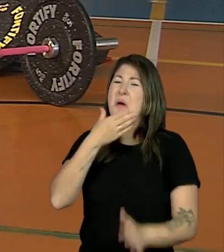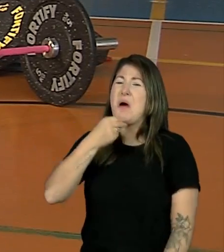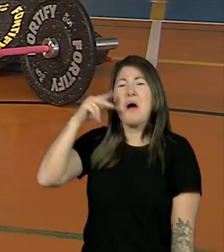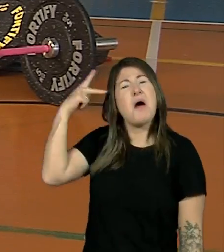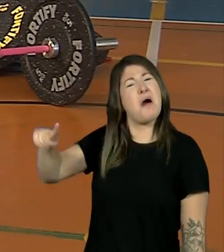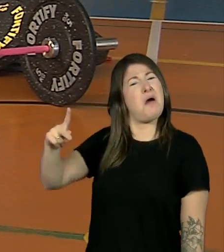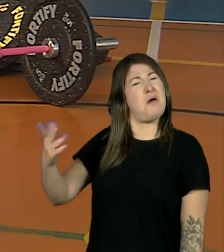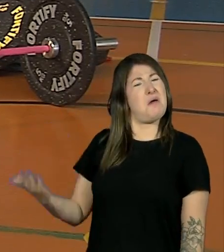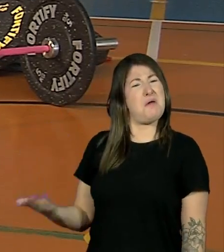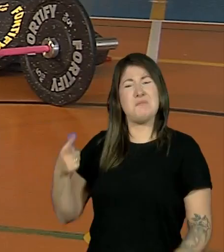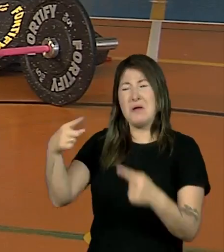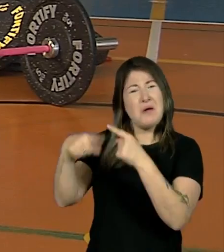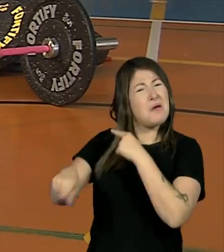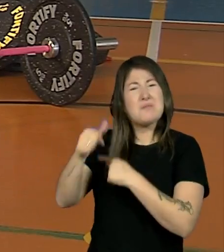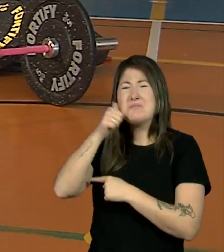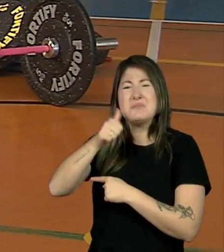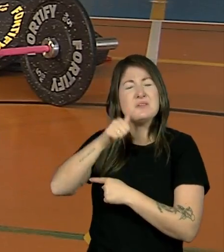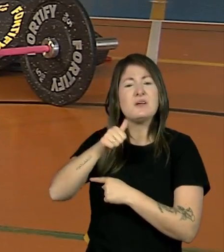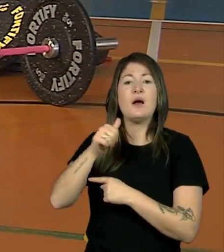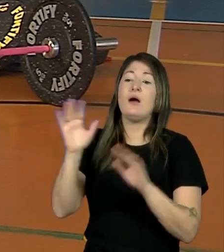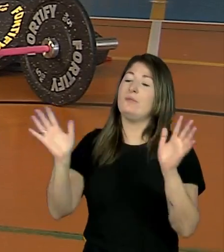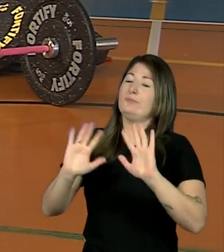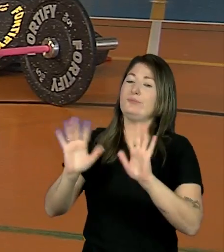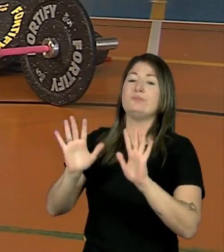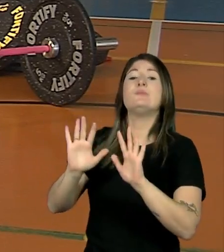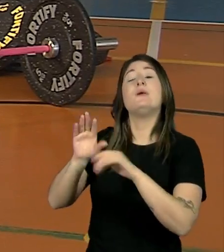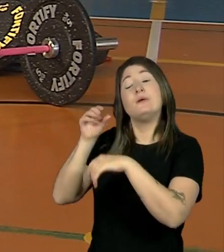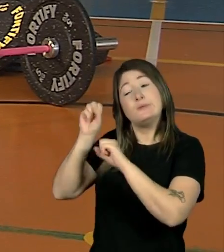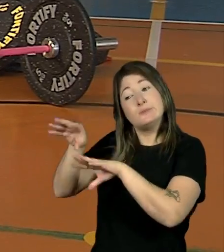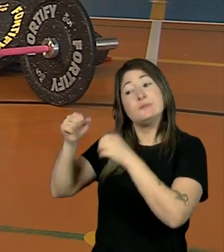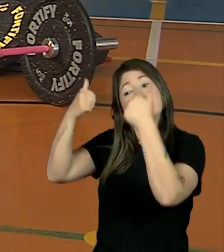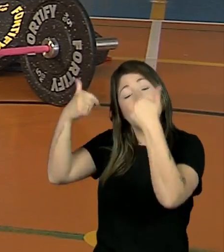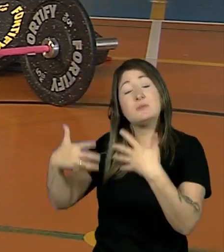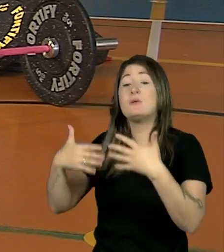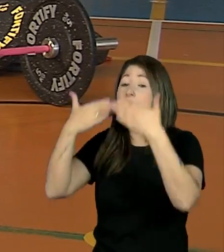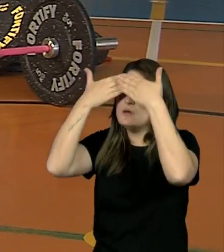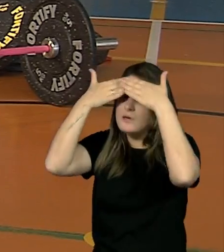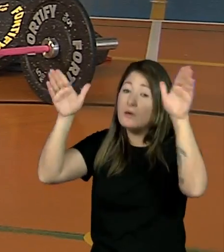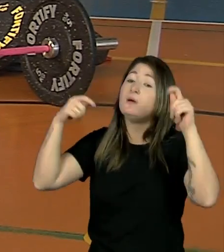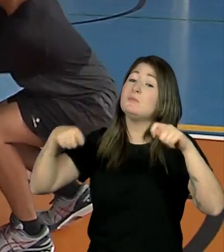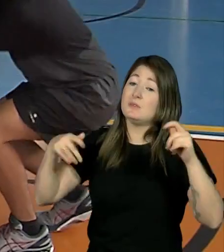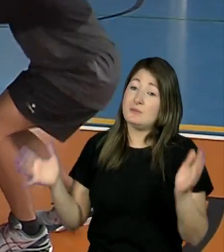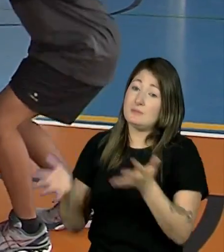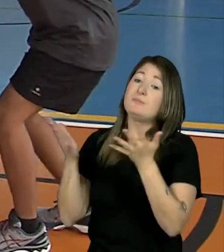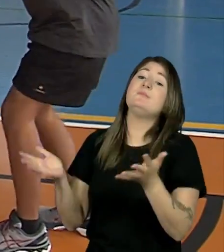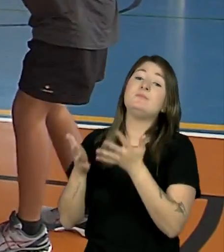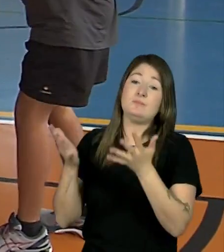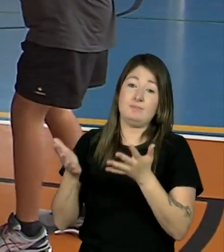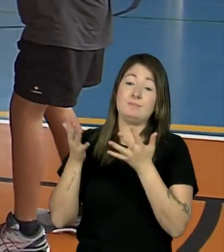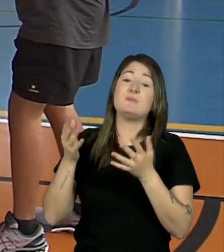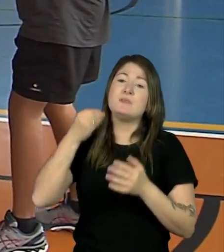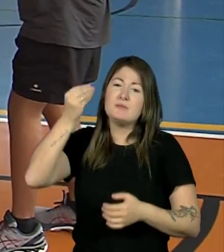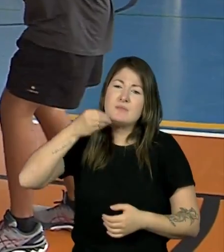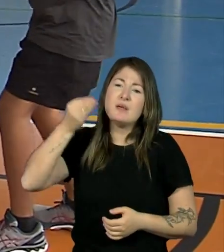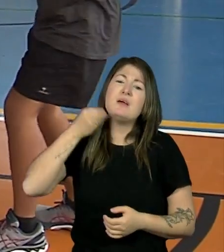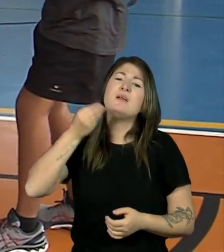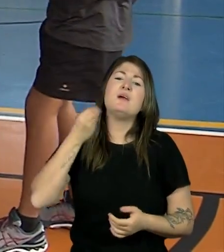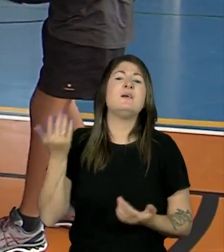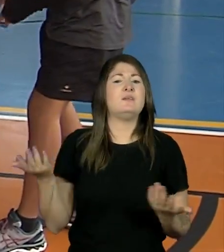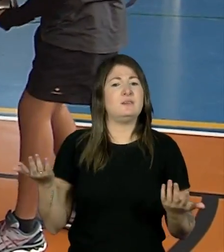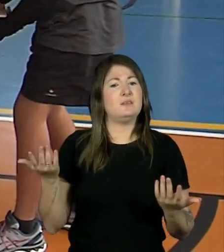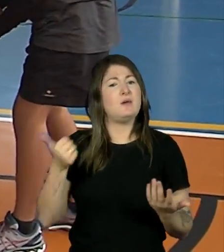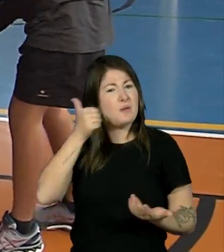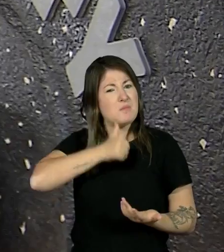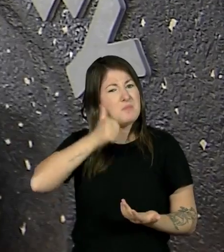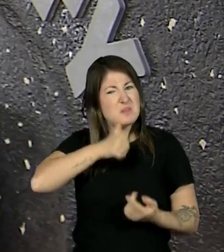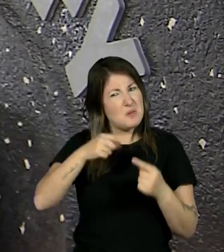uma coisa que a gente tem que desmistificar e eu trabalho o tempo todo isso daí. Fazer força é coisa de menino.